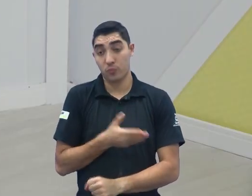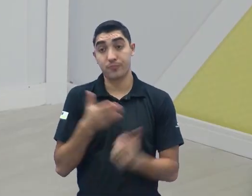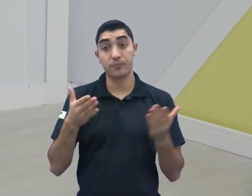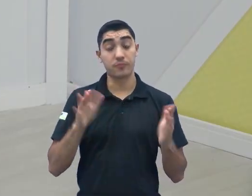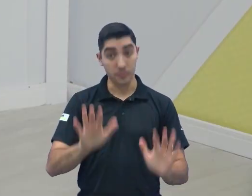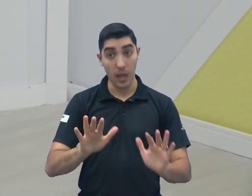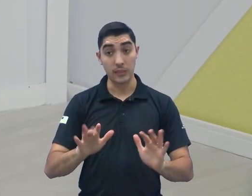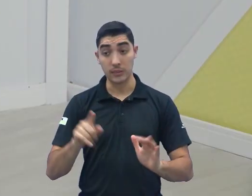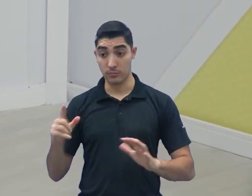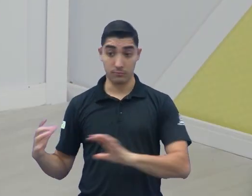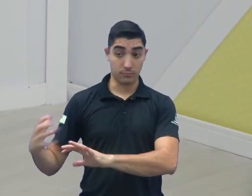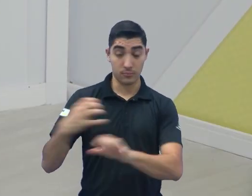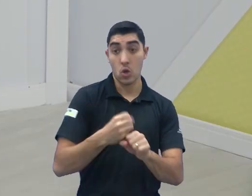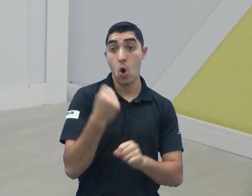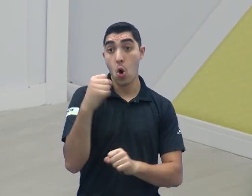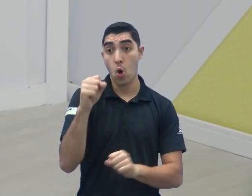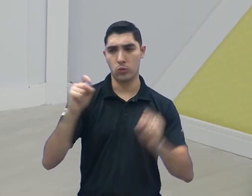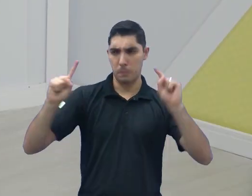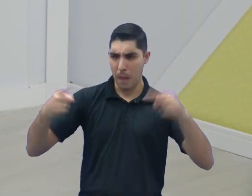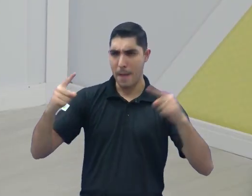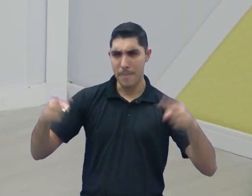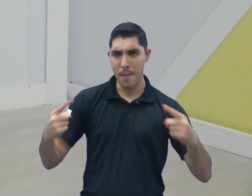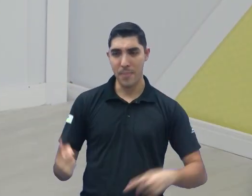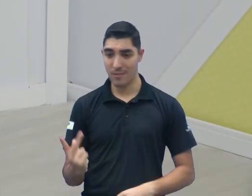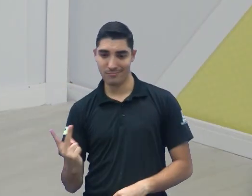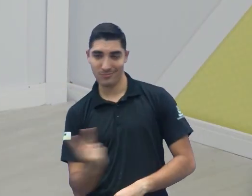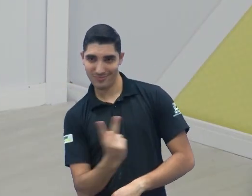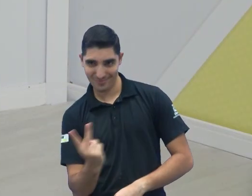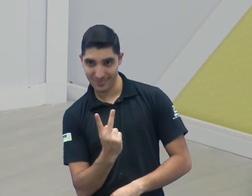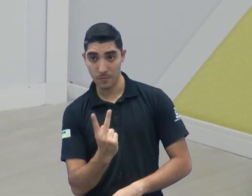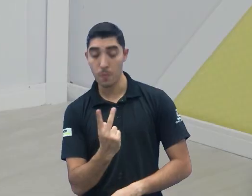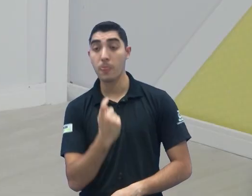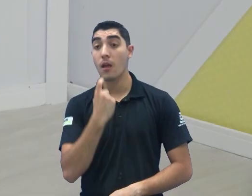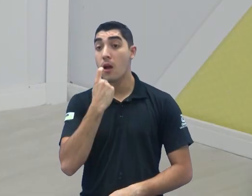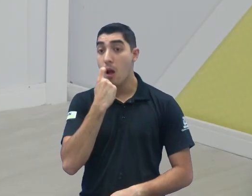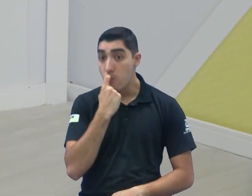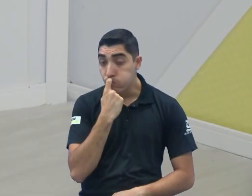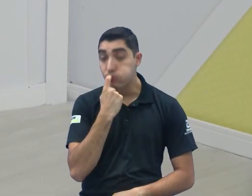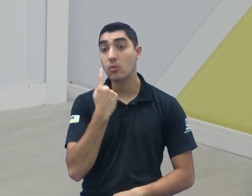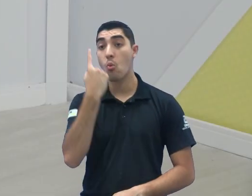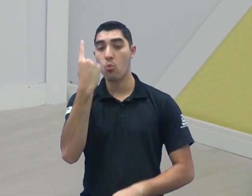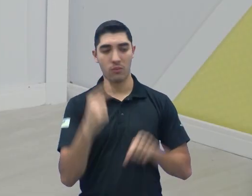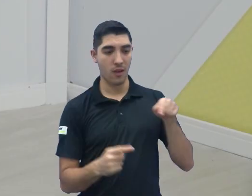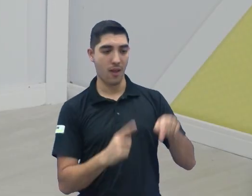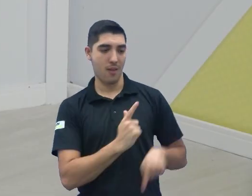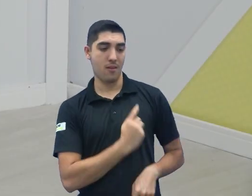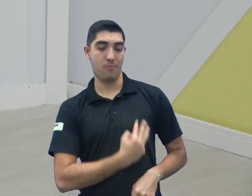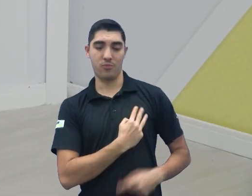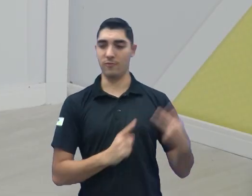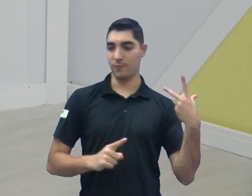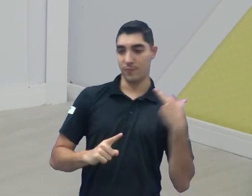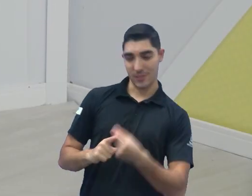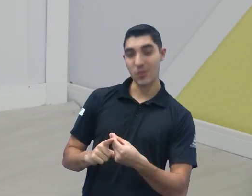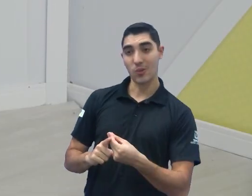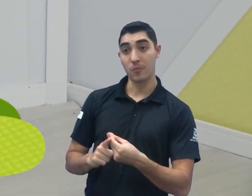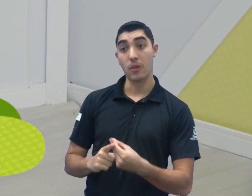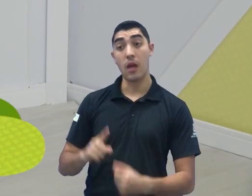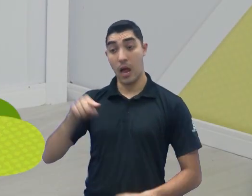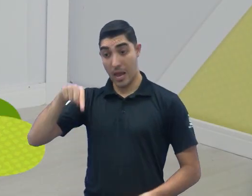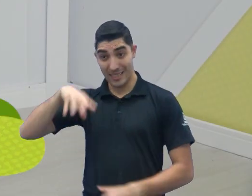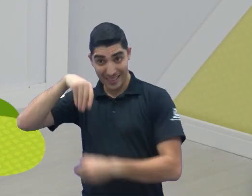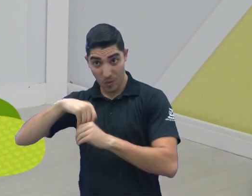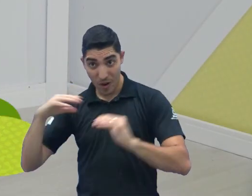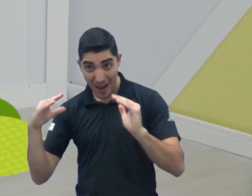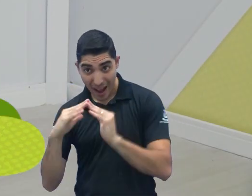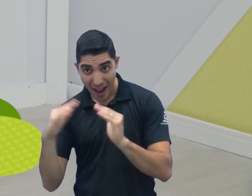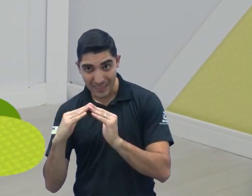são 8 confrontos entre São José e Grêmio Prudente, apenas uma vitória do Grêmio Prudente, que foi lá em Prudente. Em São José, o São José nunca perdeu para